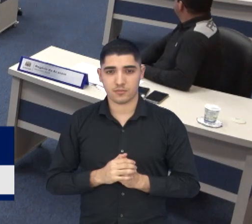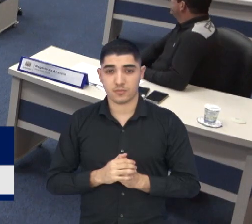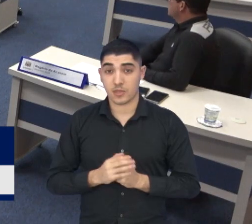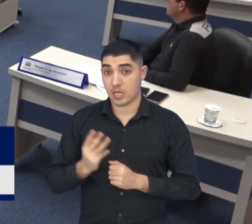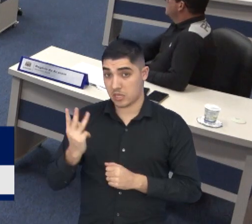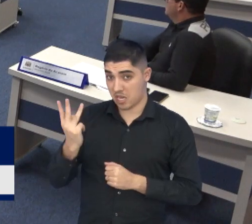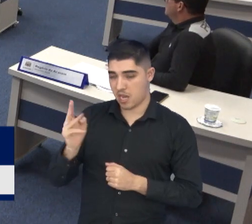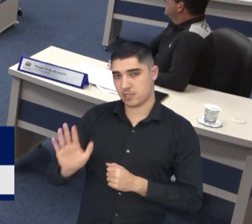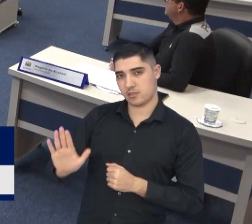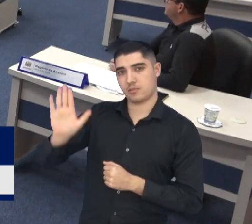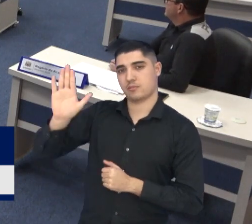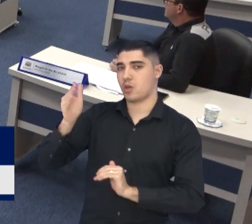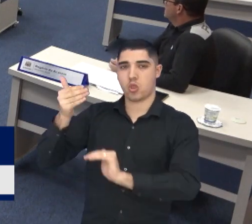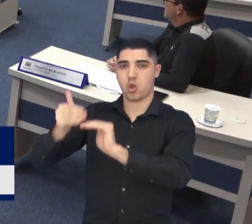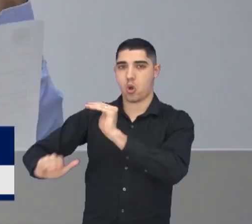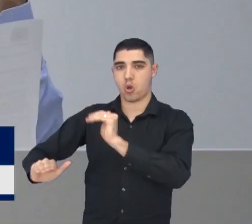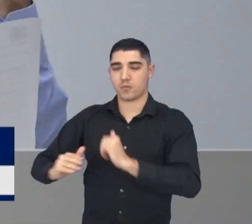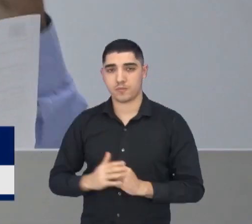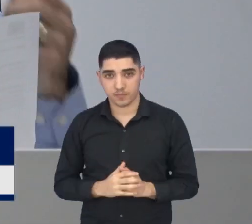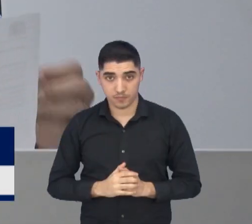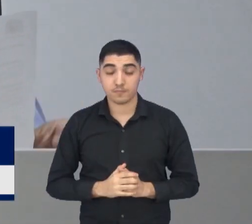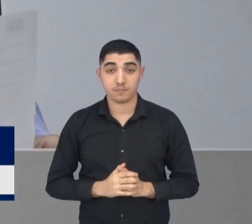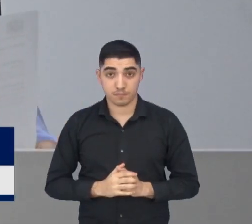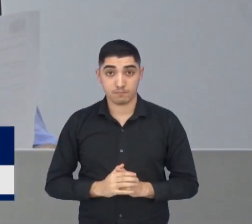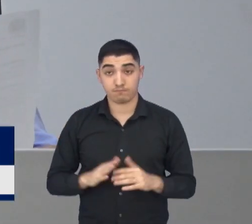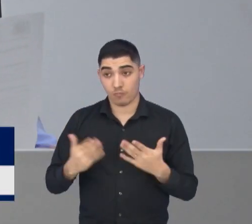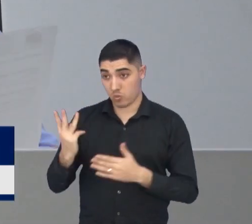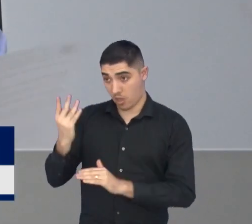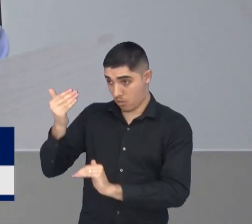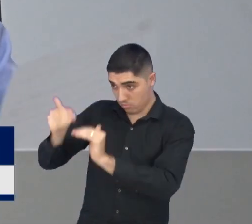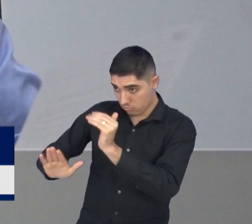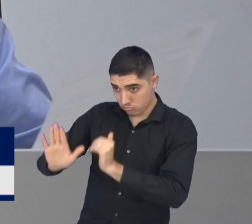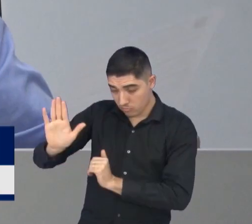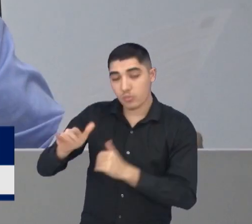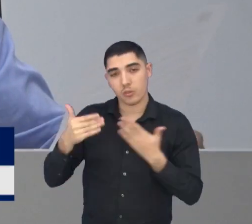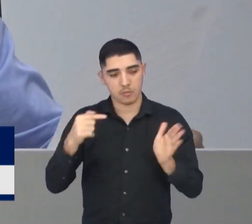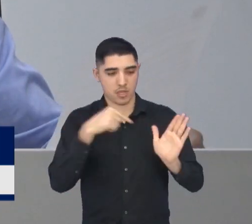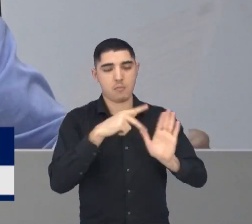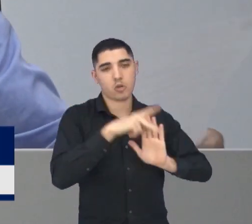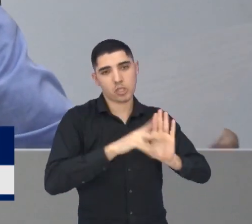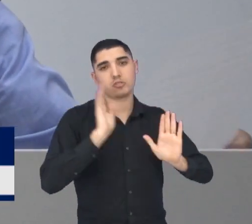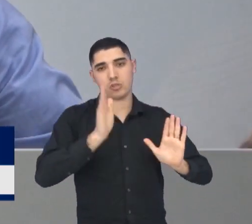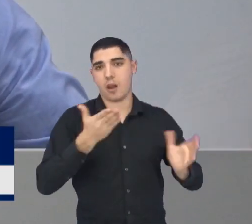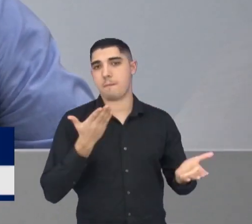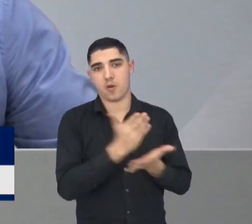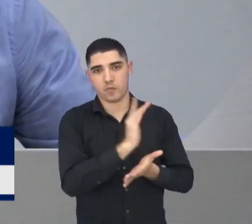3 votos contrários. 3 votos contrários, o projeto está aprovado.